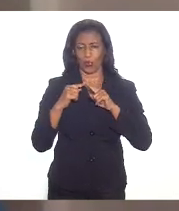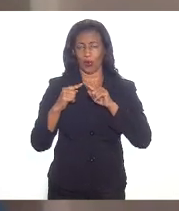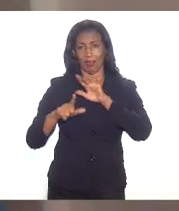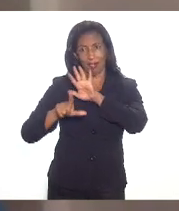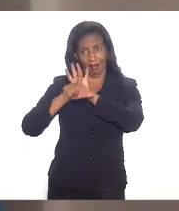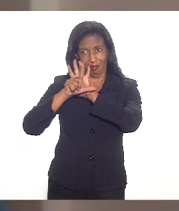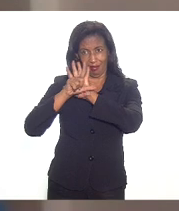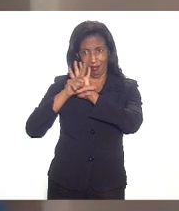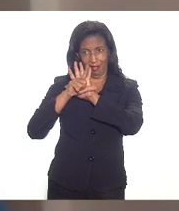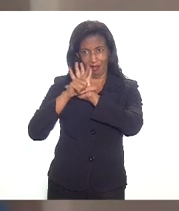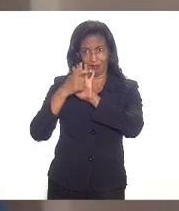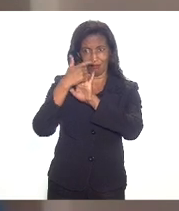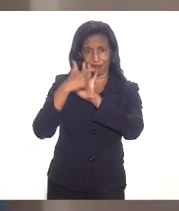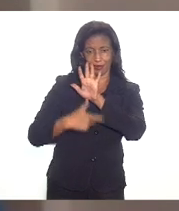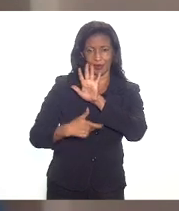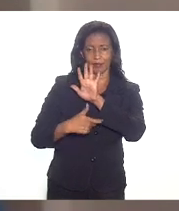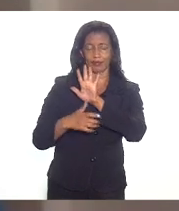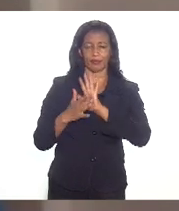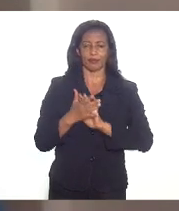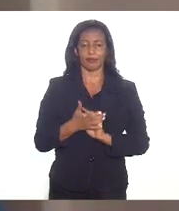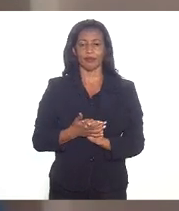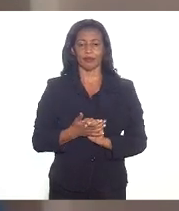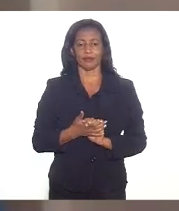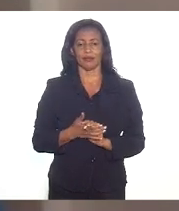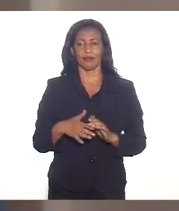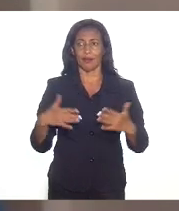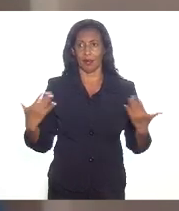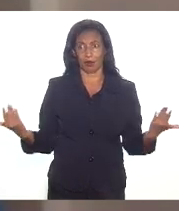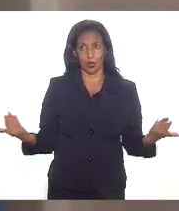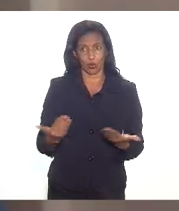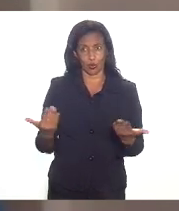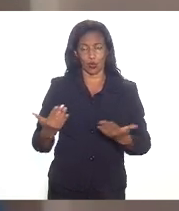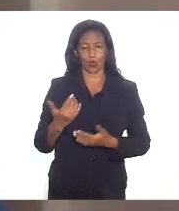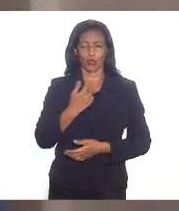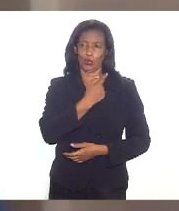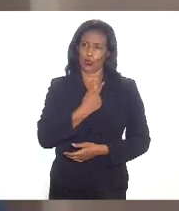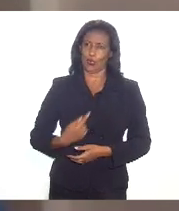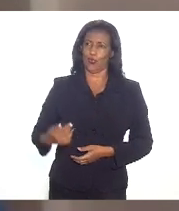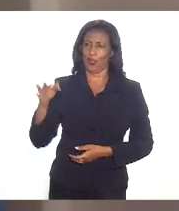lei. E aí, o atual governo federal